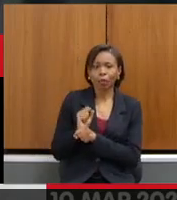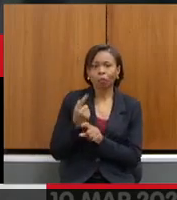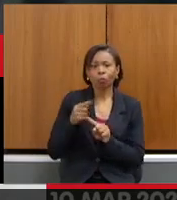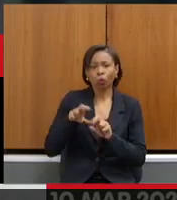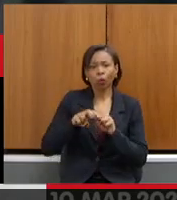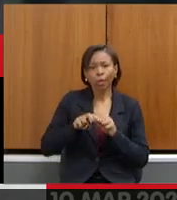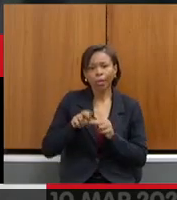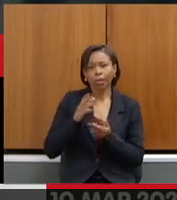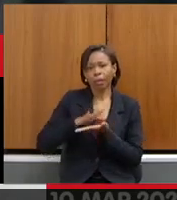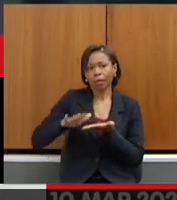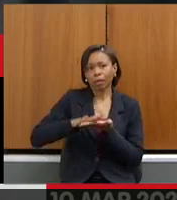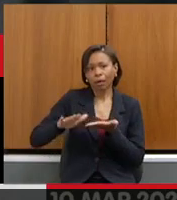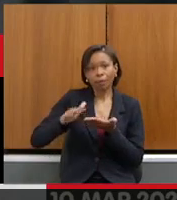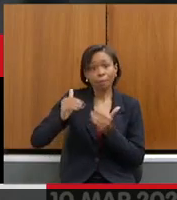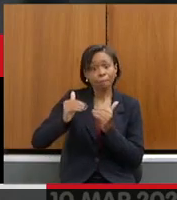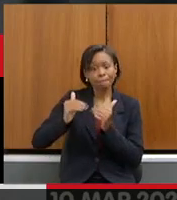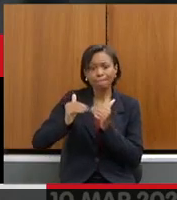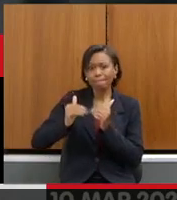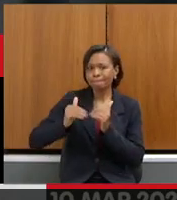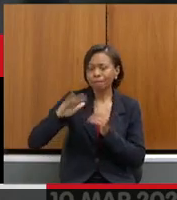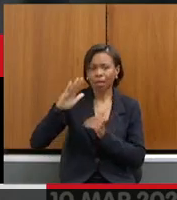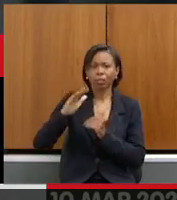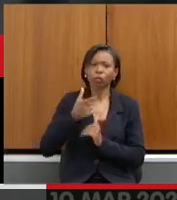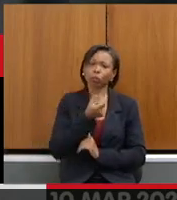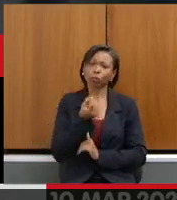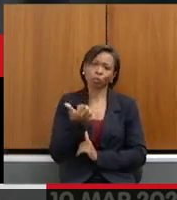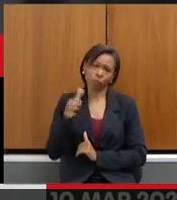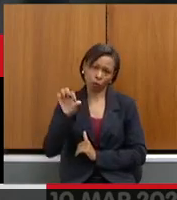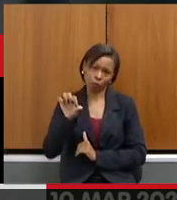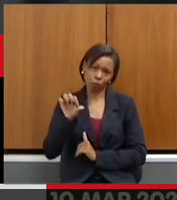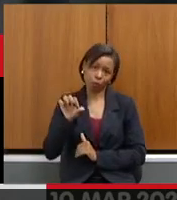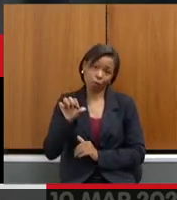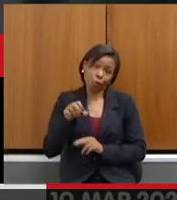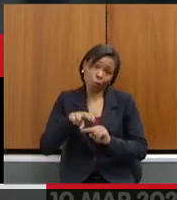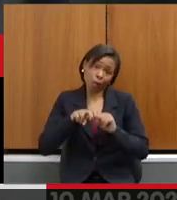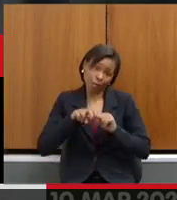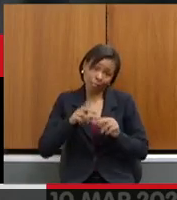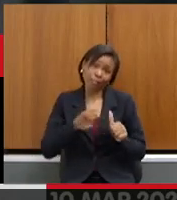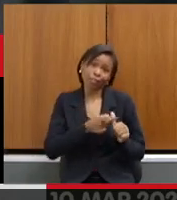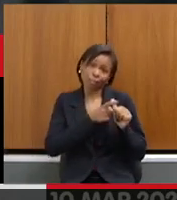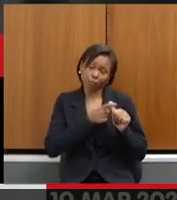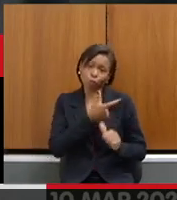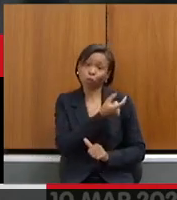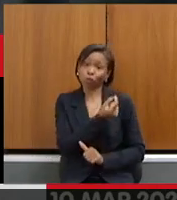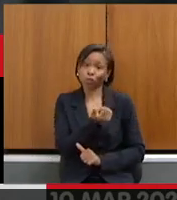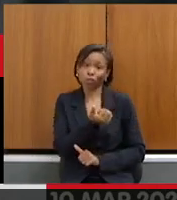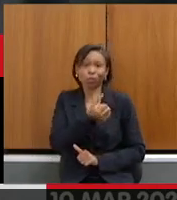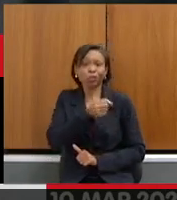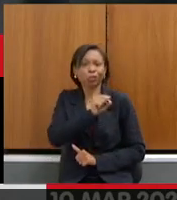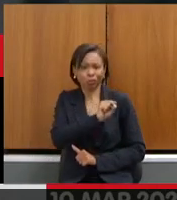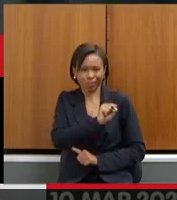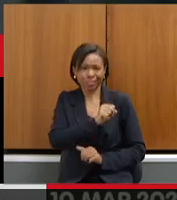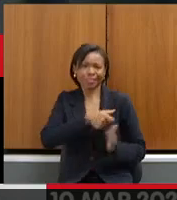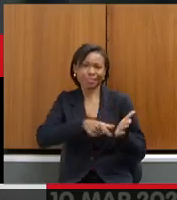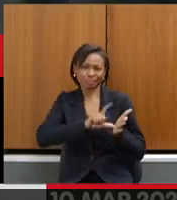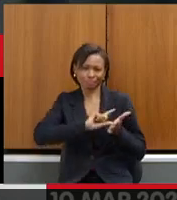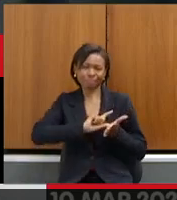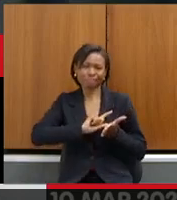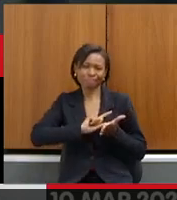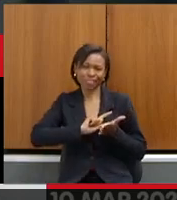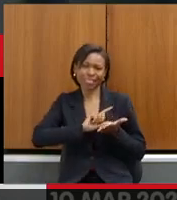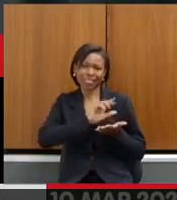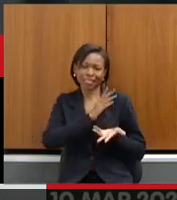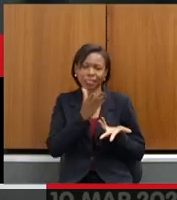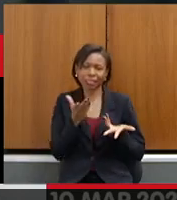2019 no sentido da gente inclusive pagar contas de 2018 que ela já vinham retidos então isso